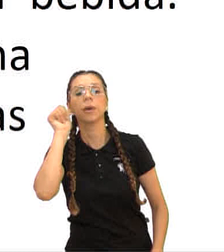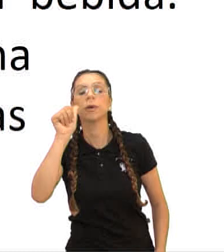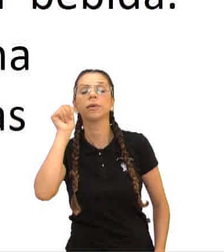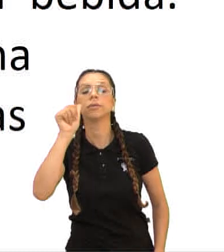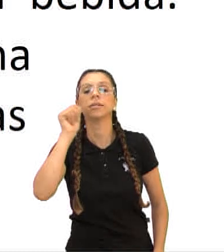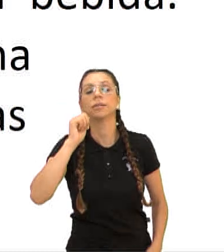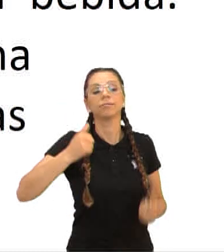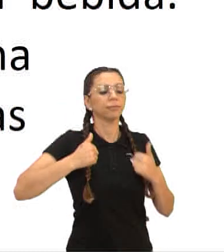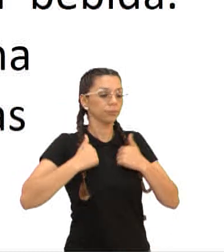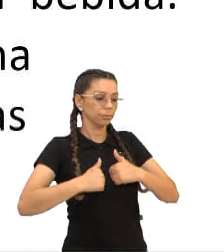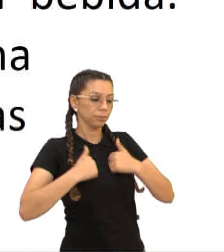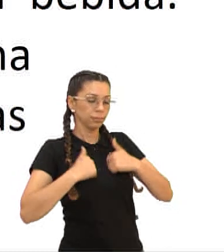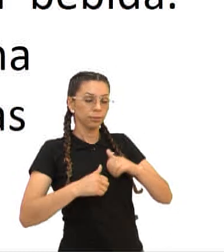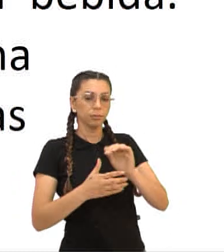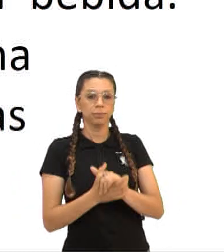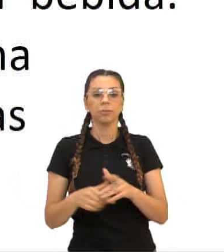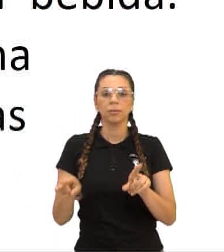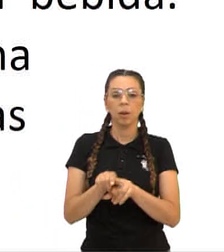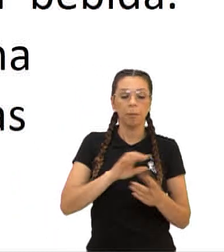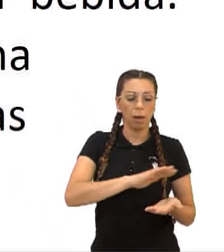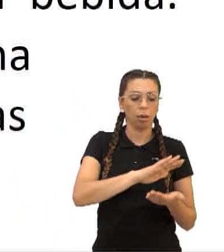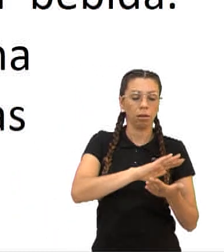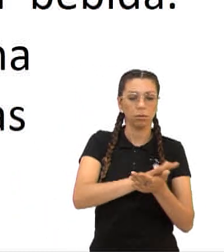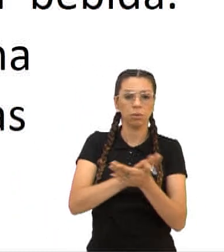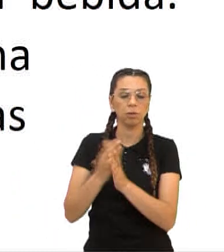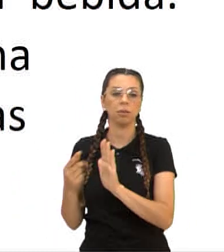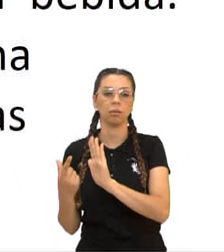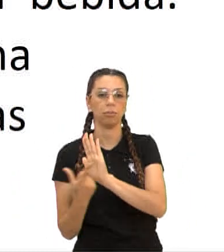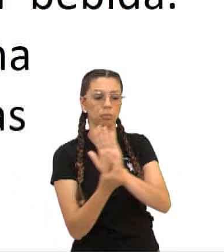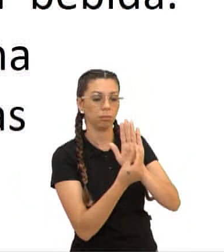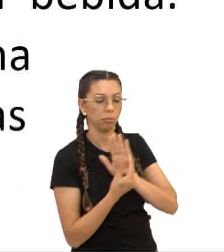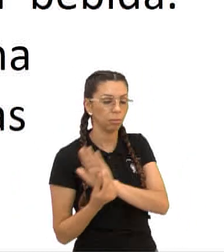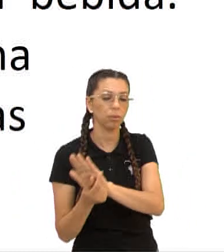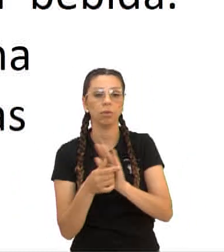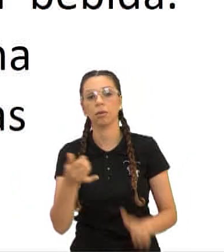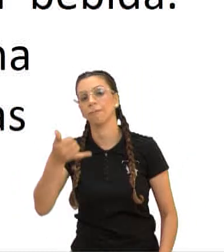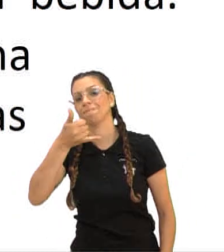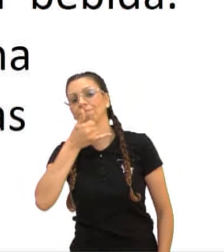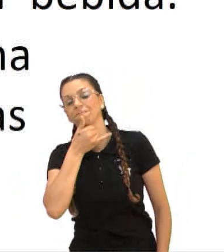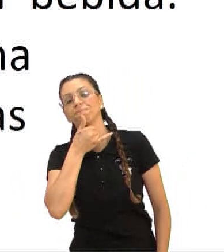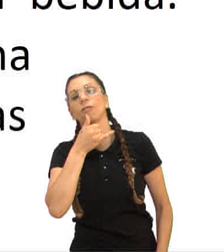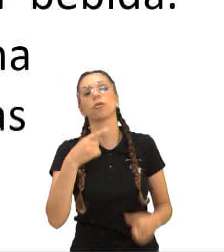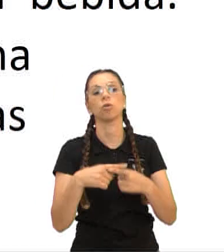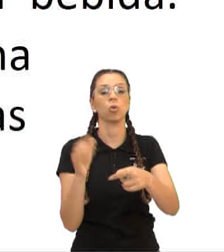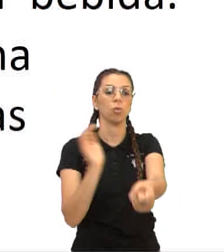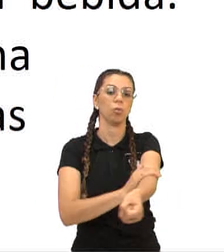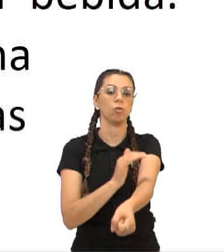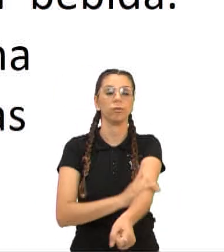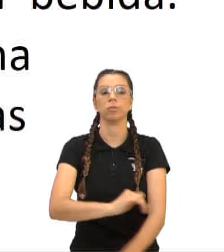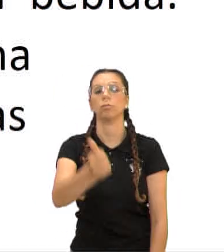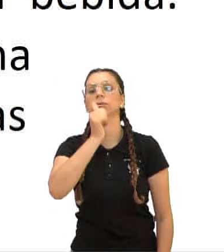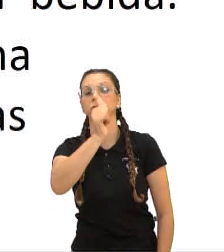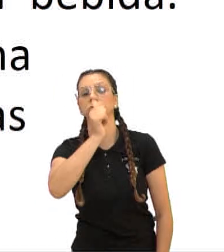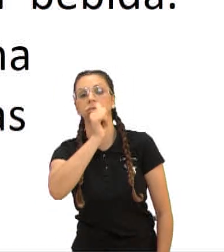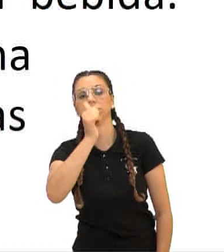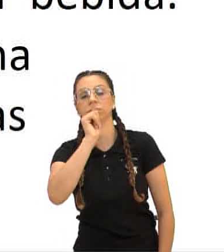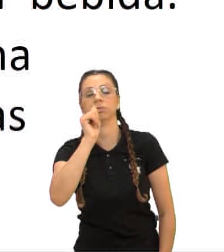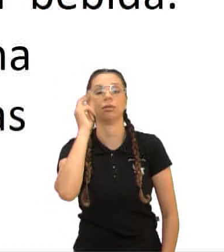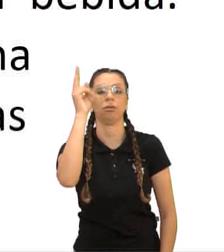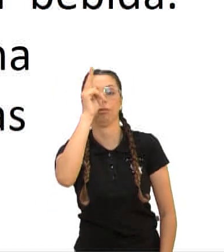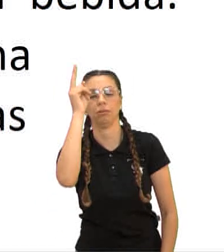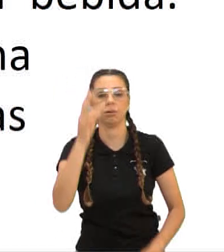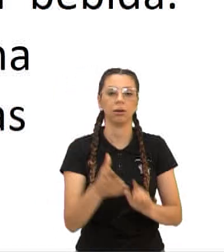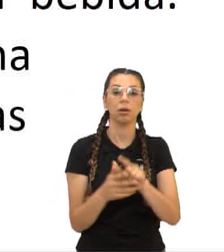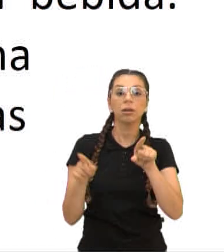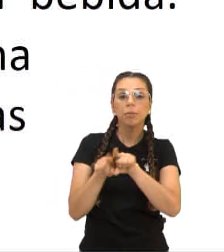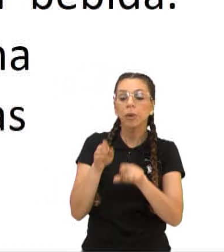banho, a decadência de uma pequena burguesia que se desiludiu no vício da bebida. Dominado pelo desejo de penetrar